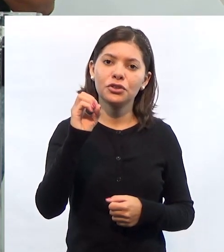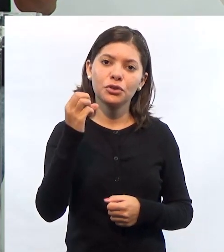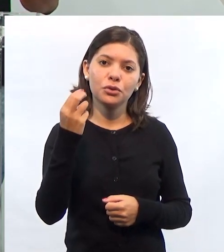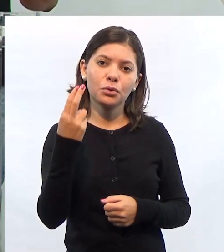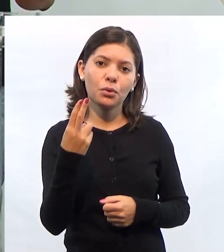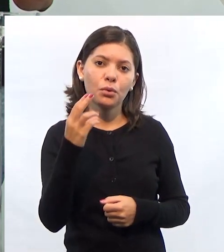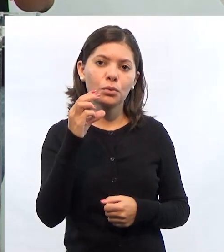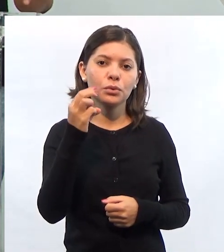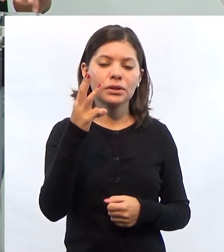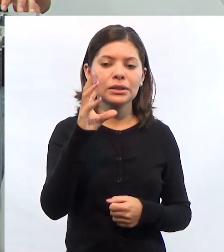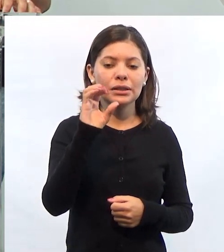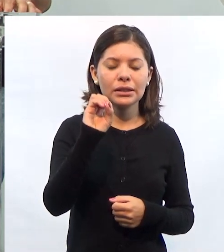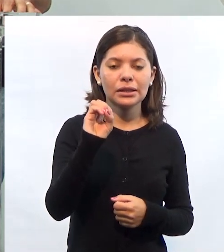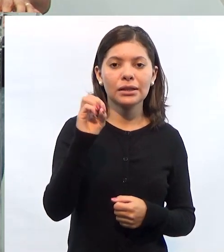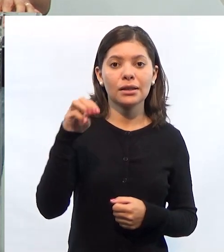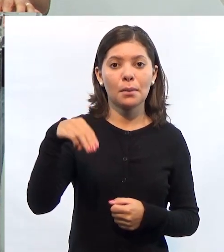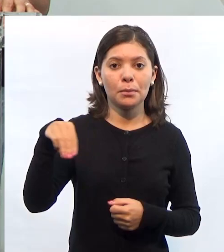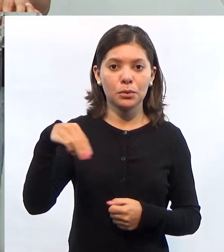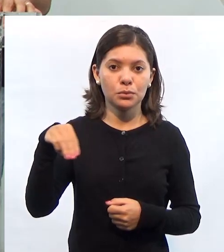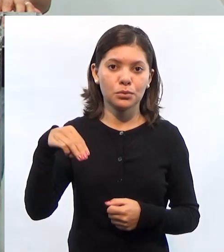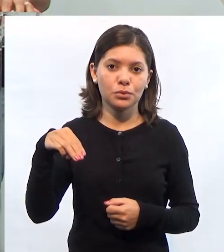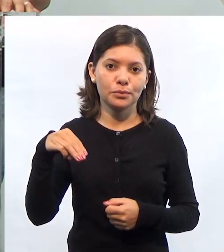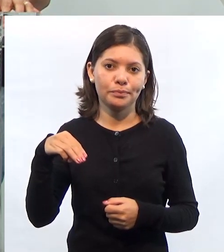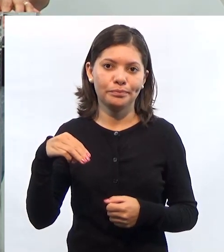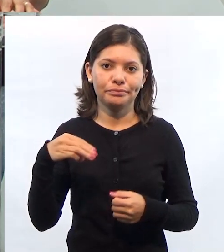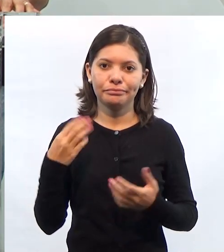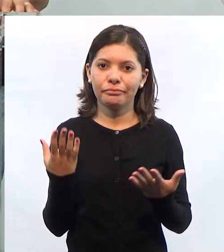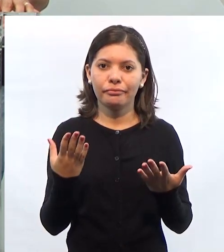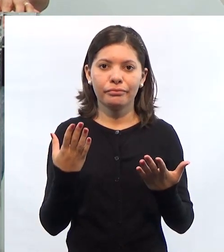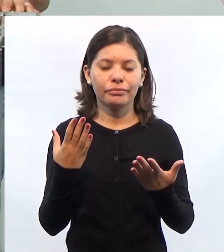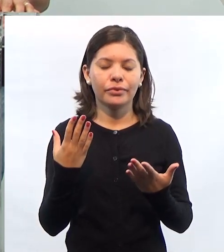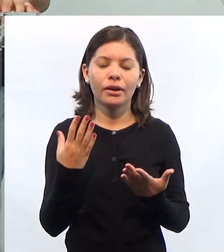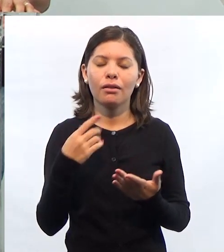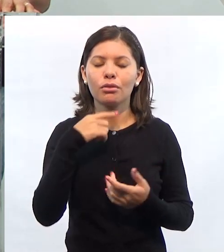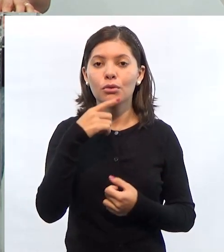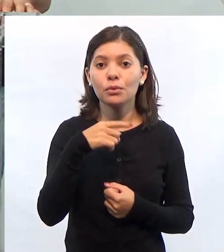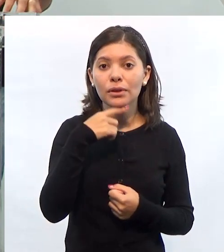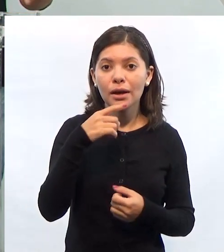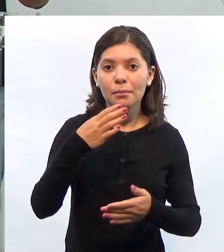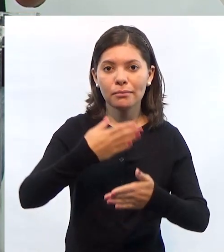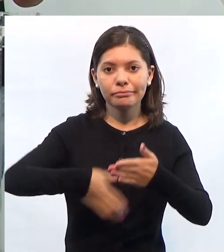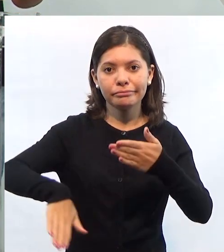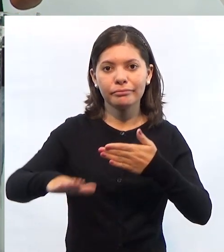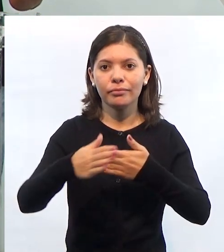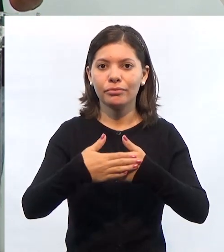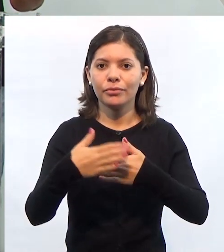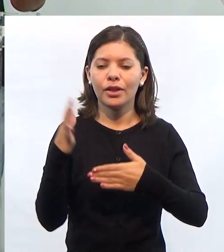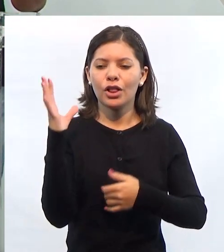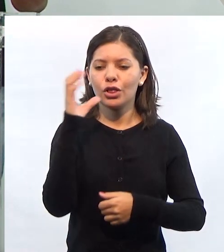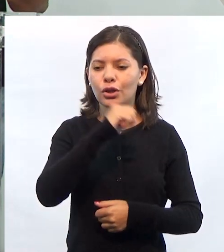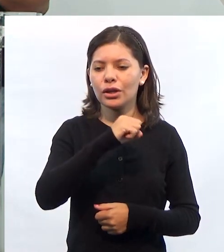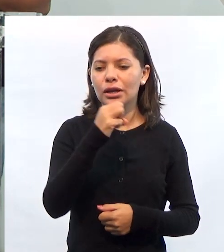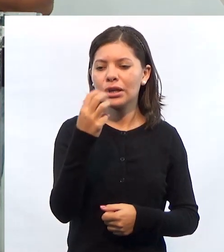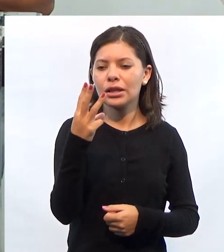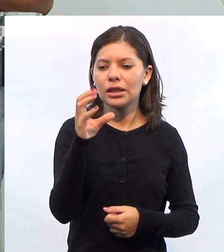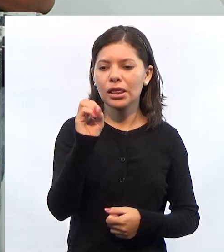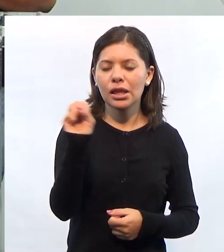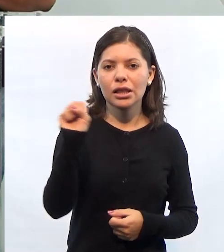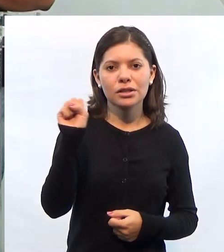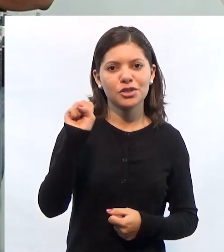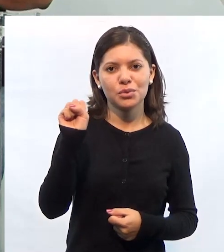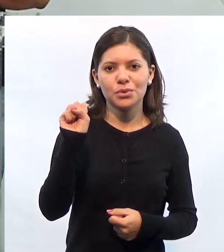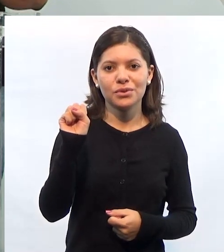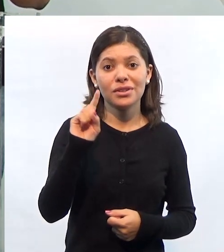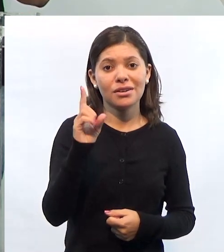não tem como chegar lá e fala assim olha todo o cliente tem que ser atendido em 15 segundos Pode ser que demore mais mas tem que ser